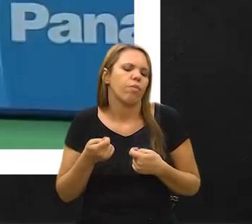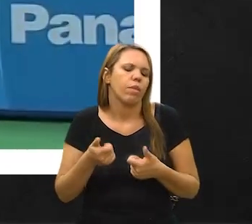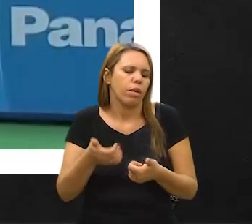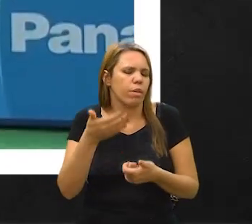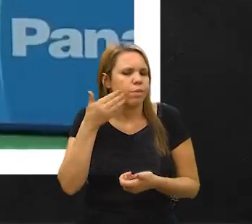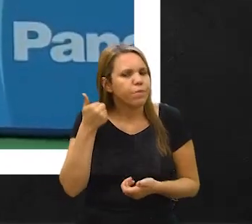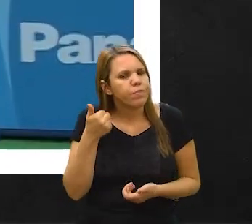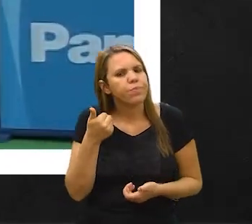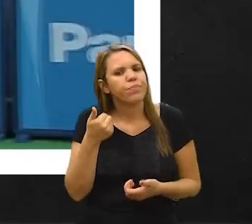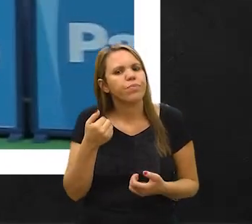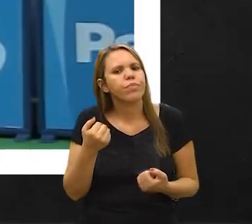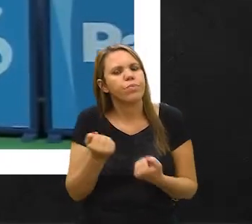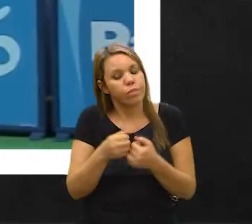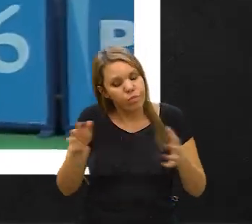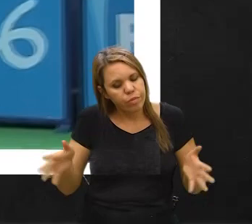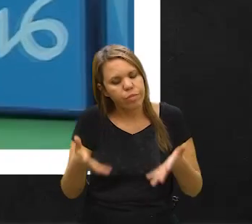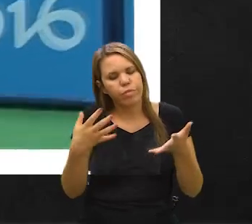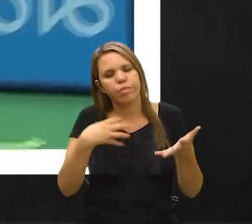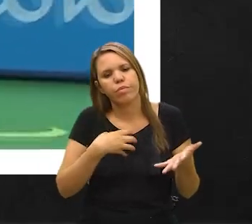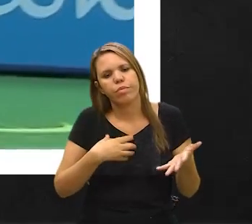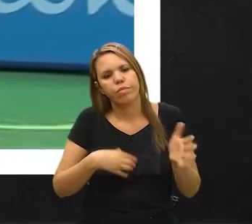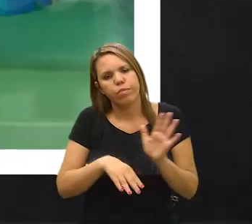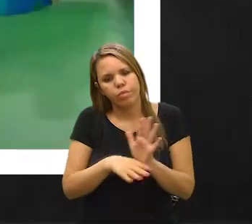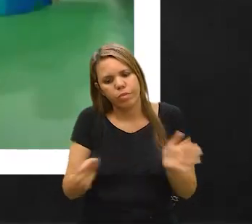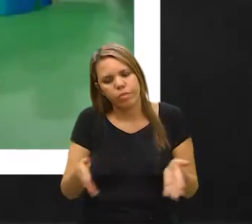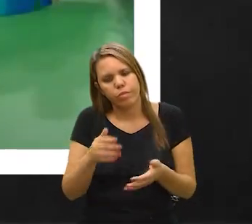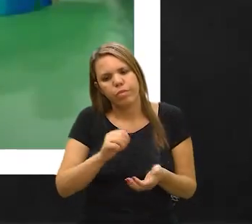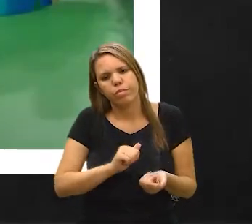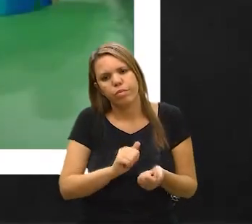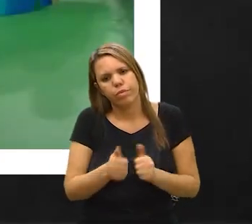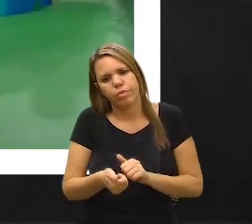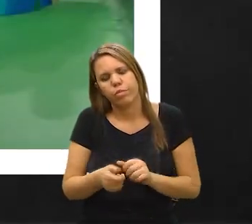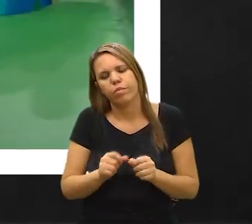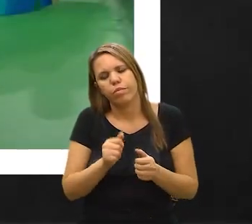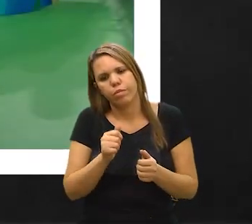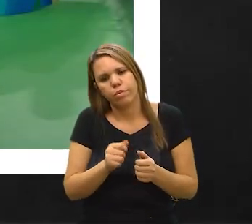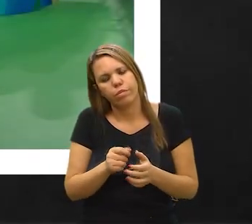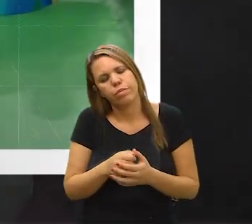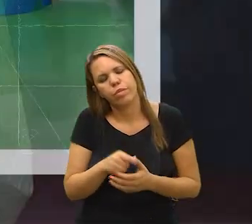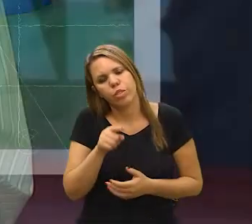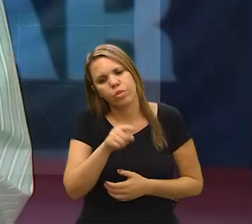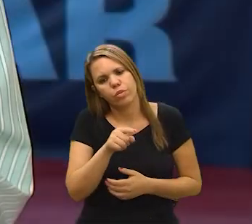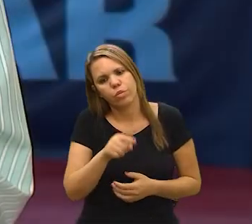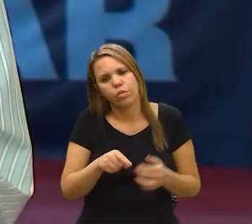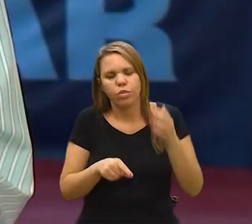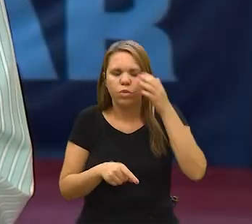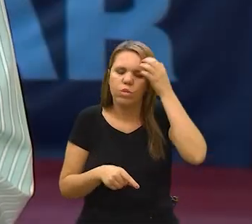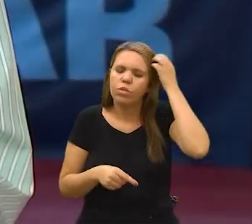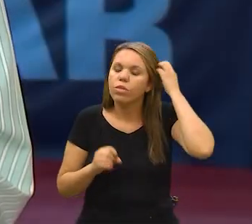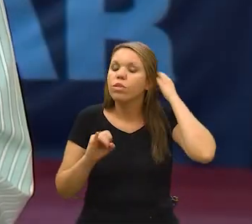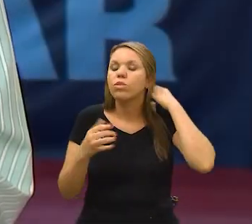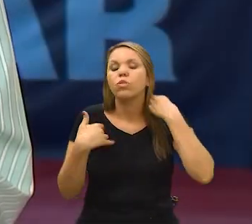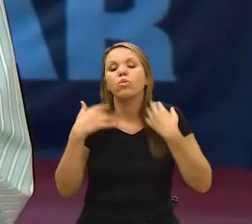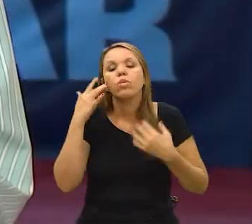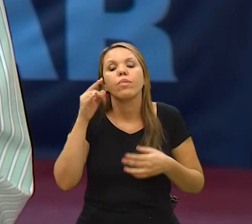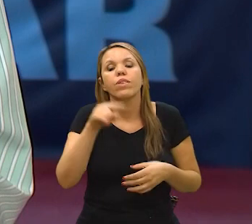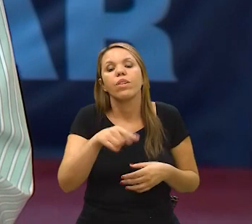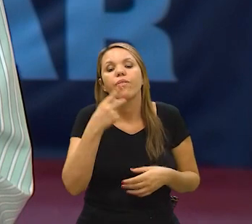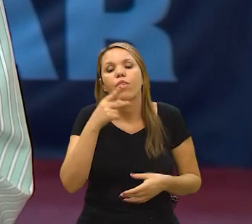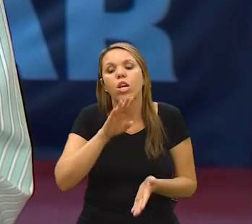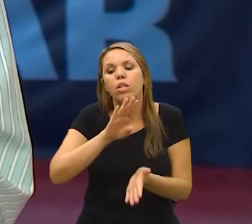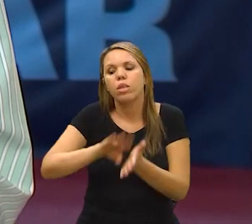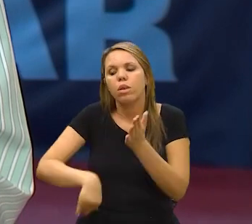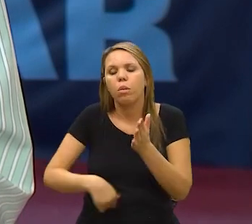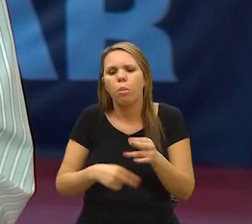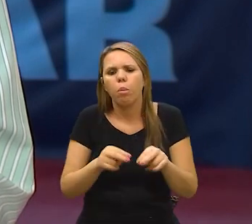o benefício para poder te ajudar aí durante a partida. Com certeza, com certeza. Você, me corrija se eu estiver errado, eu vi você